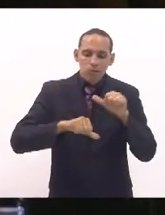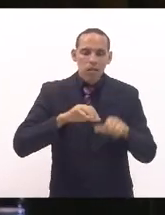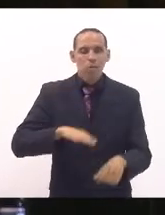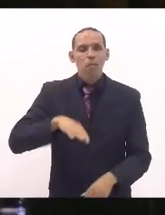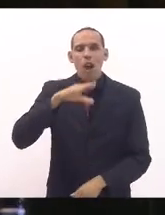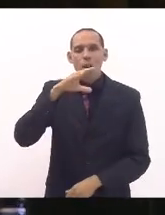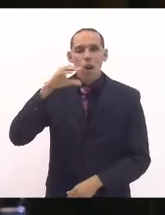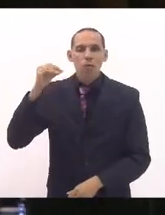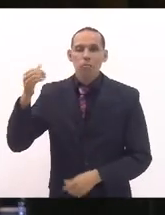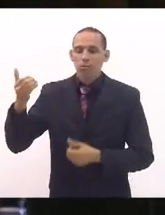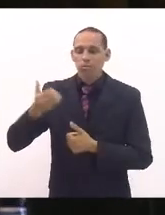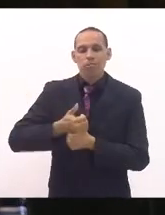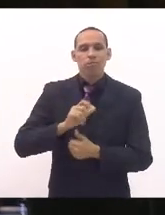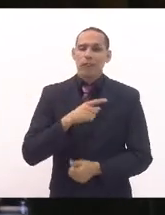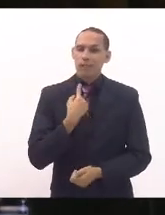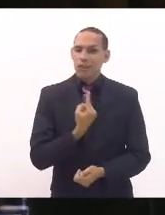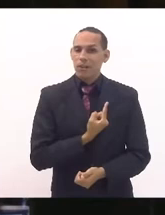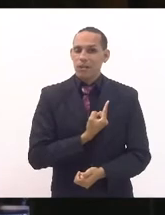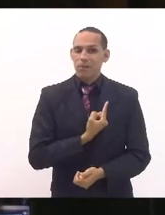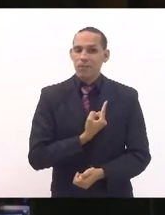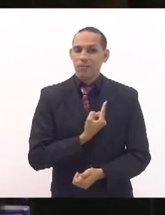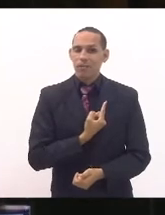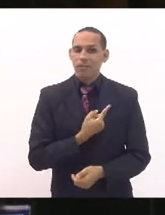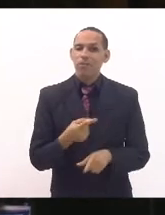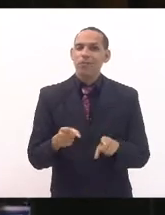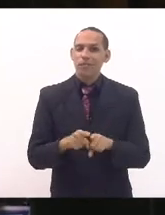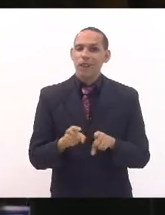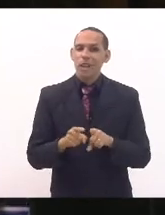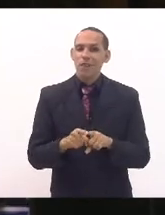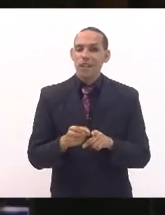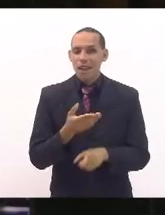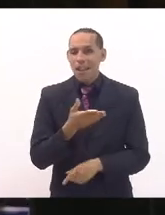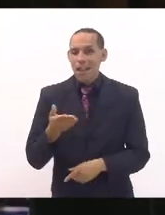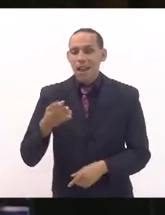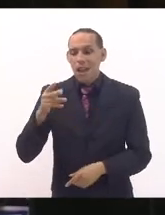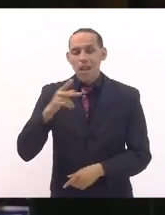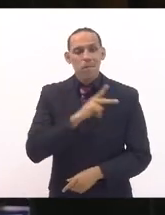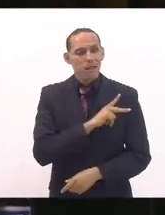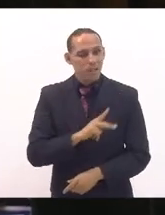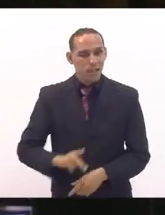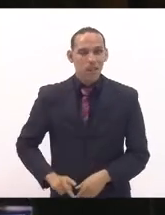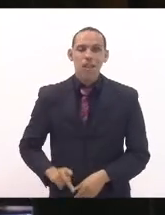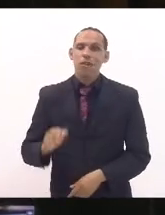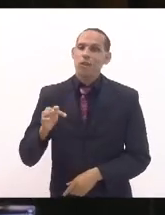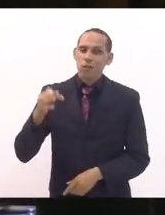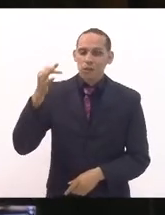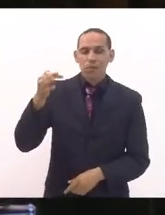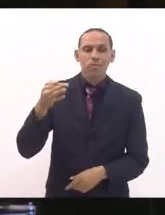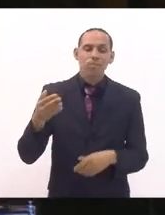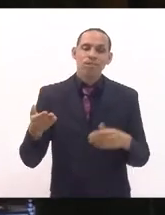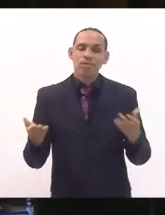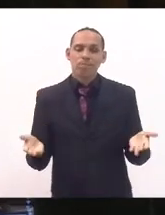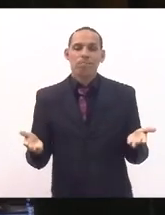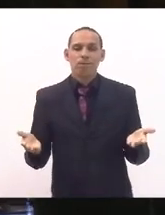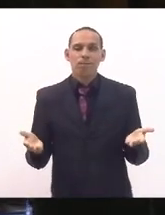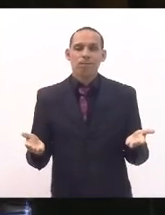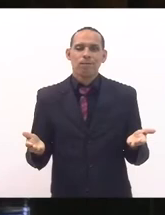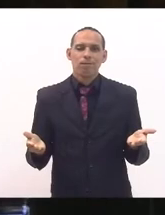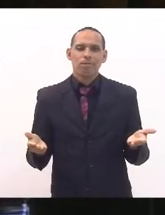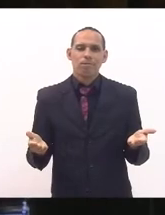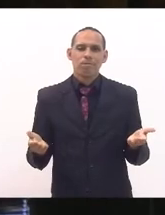lugares, serão os nossos, até mesmo o nosso futuro presidente. Então, é